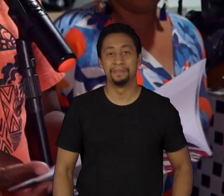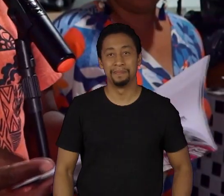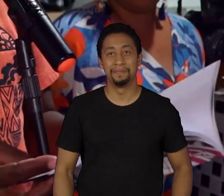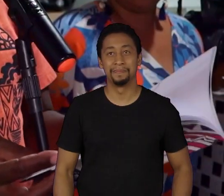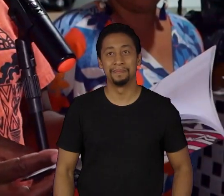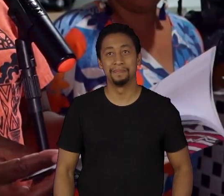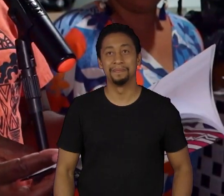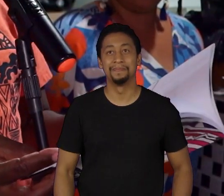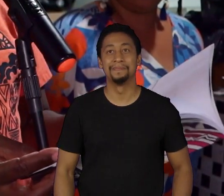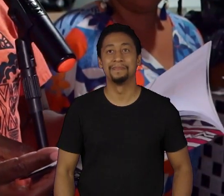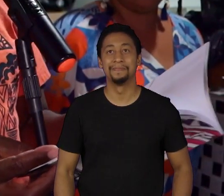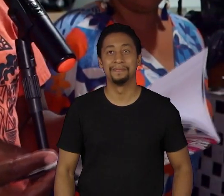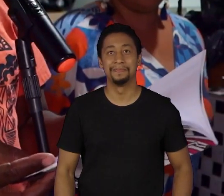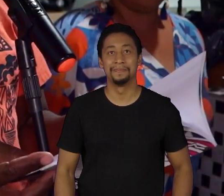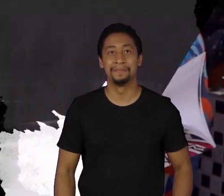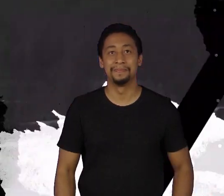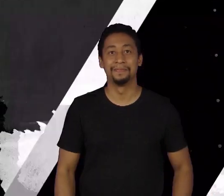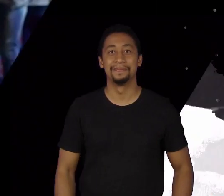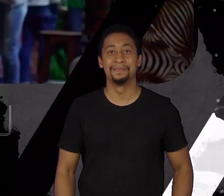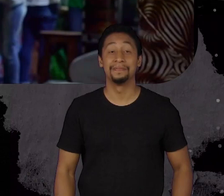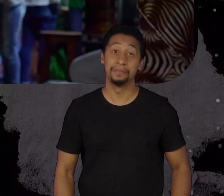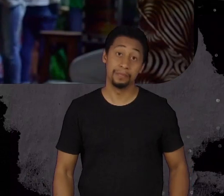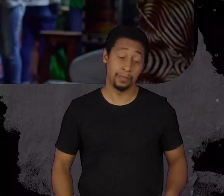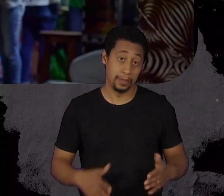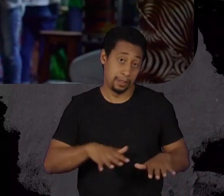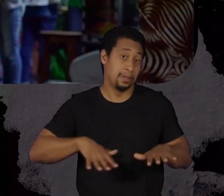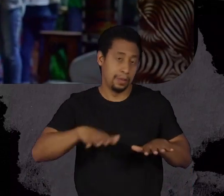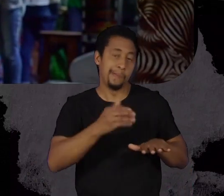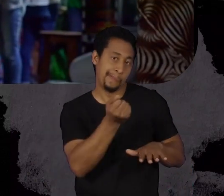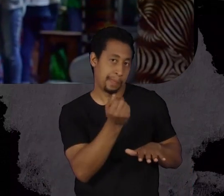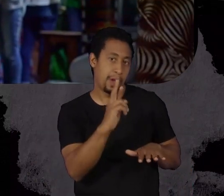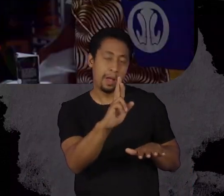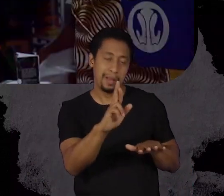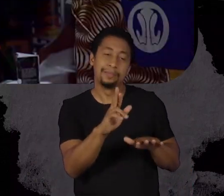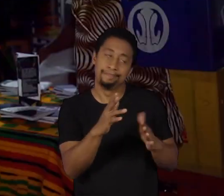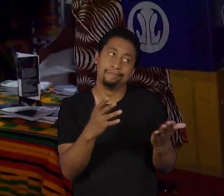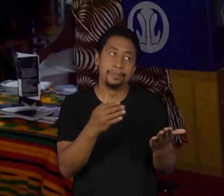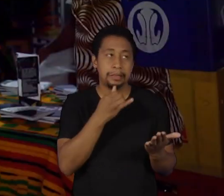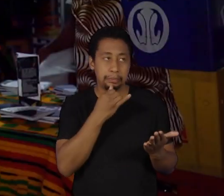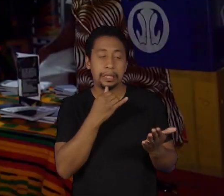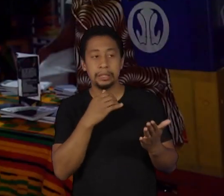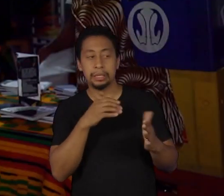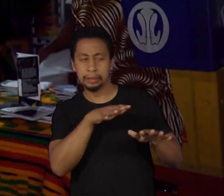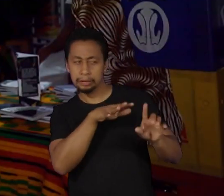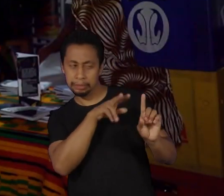um botequim. O bar é um lugar bastante marginalizado, né? A gente foi